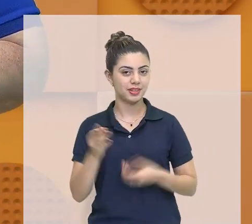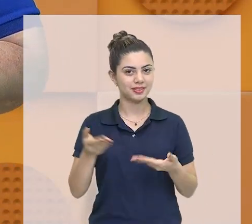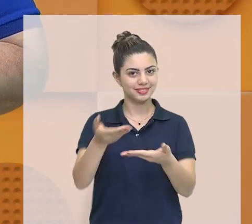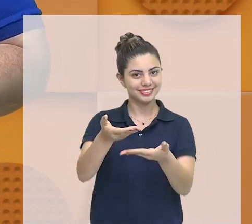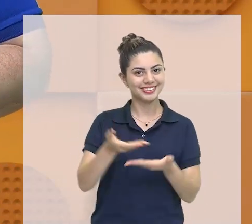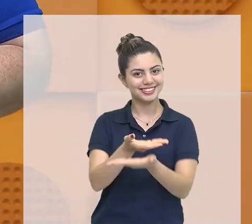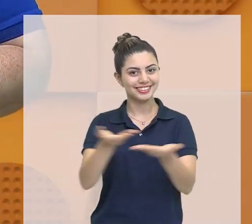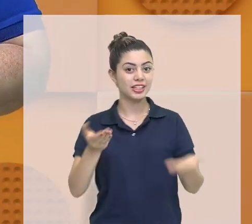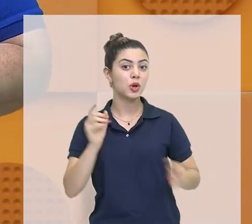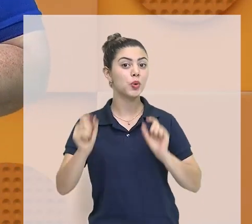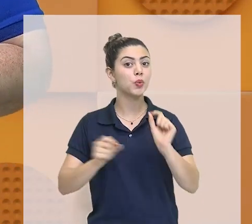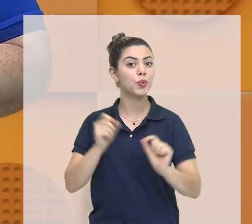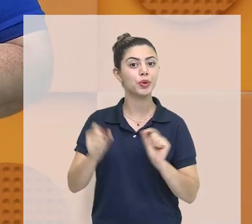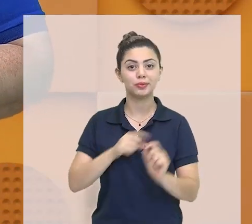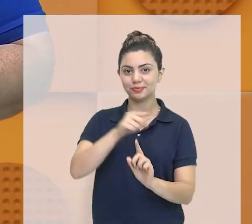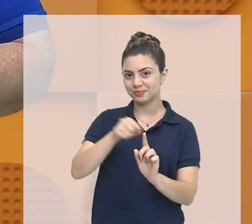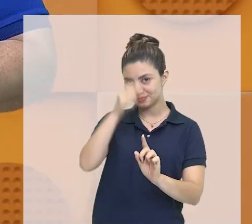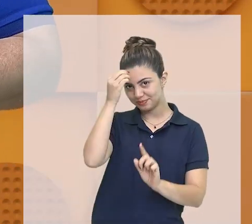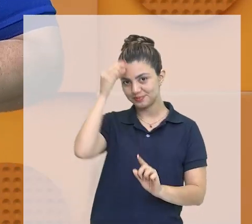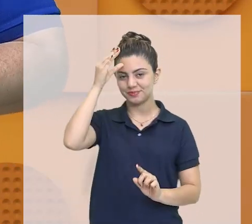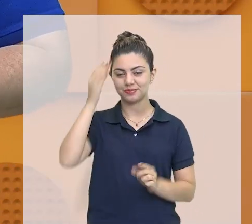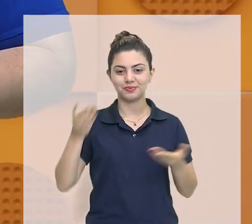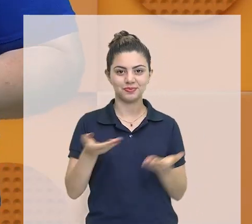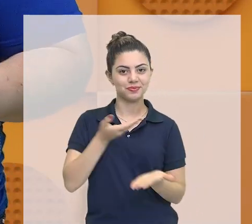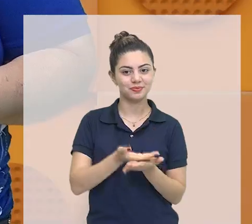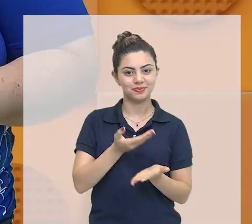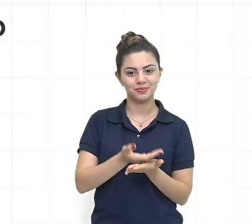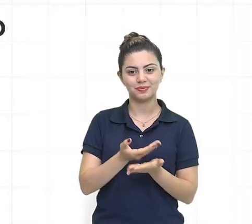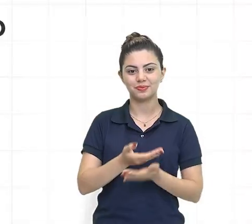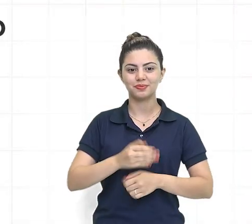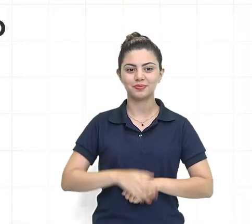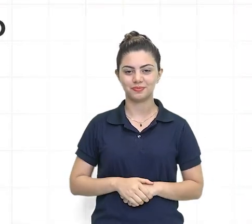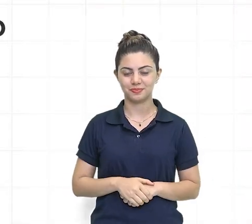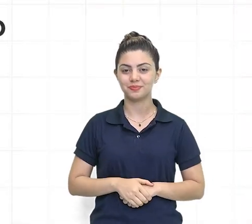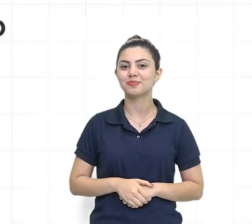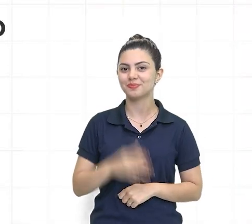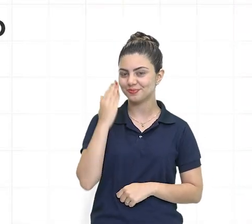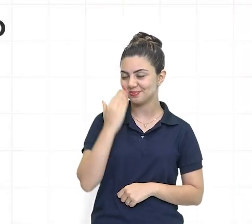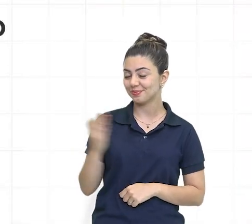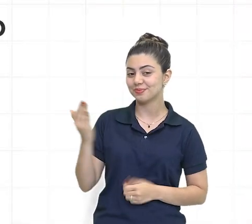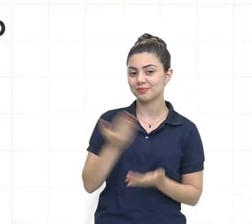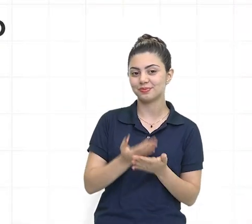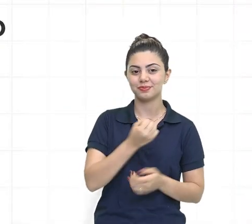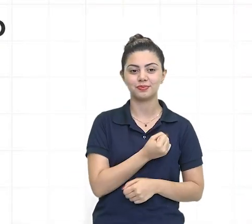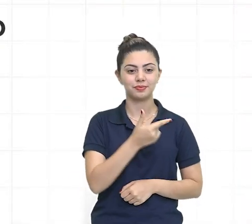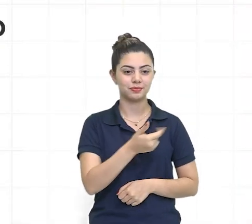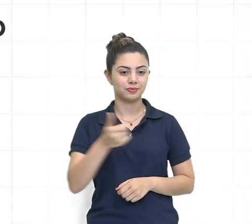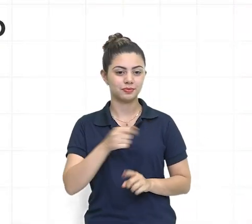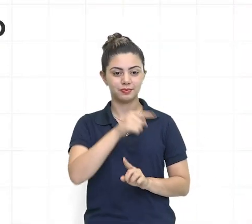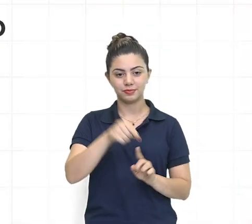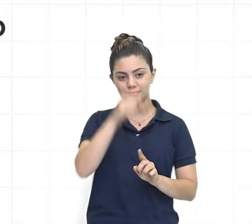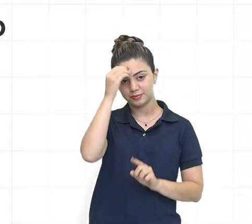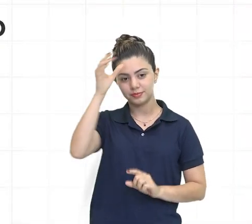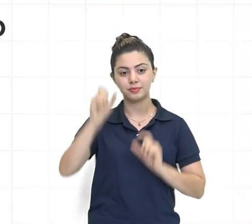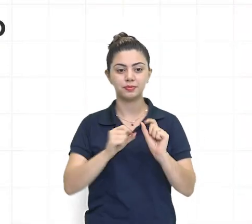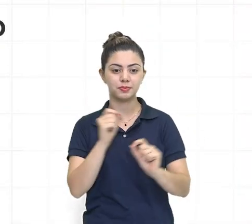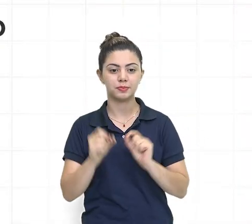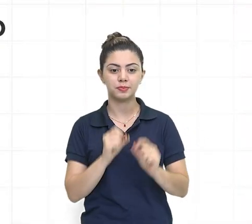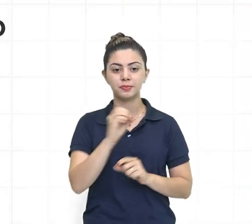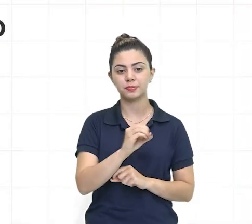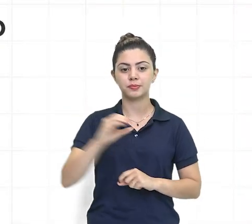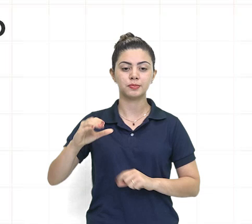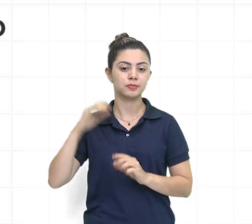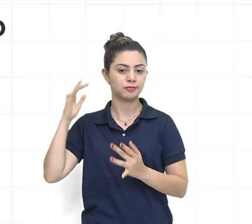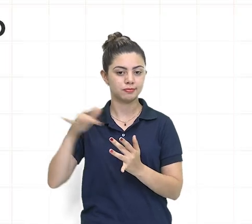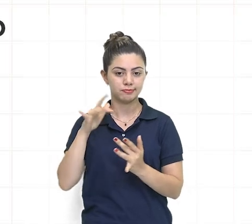convido vocês a olharem o objeto de conhecimento da nossa aula. Olha só, a aula número 21, objeto de conhecimento,